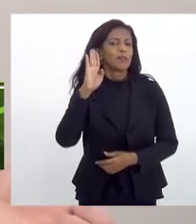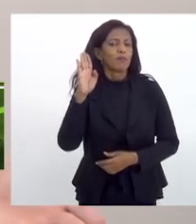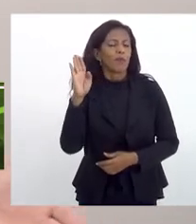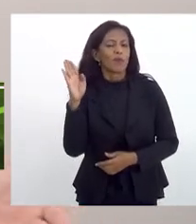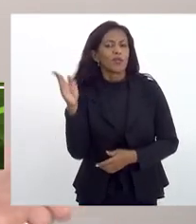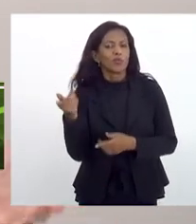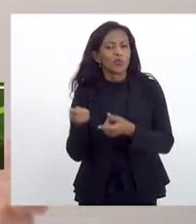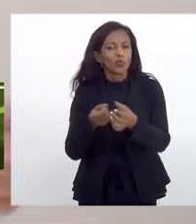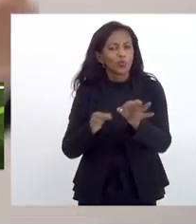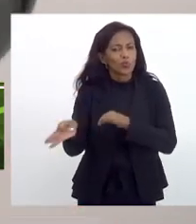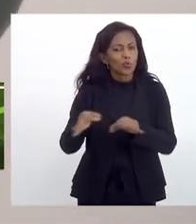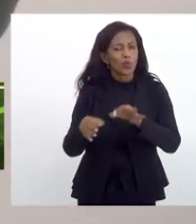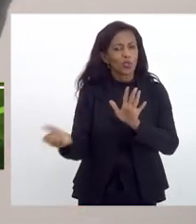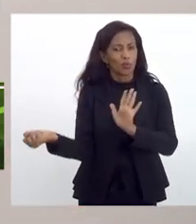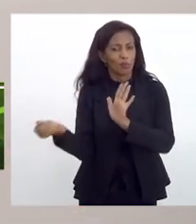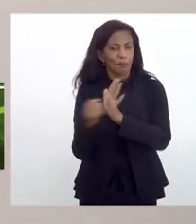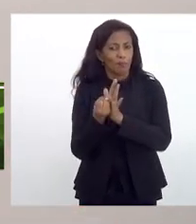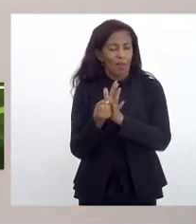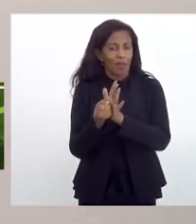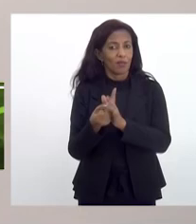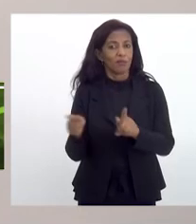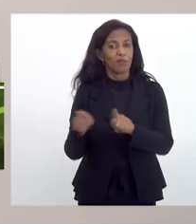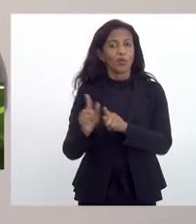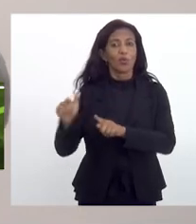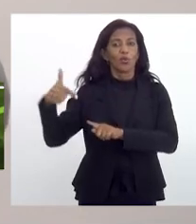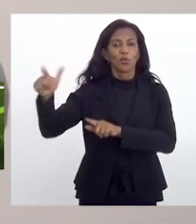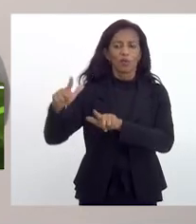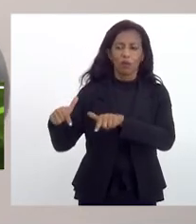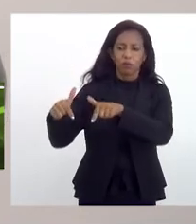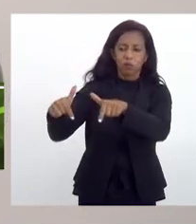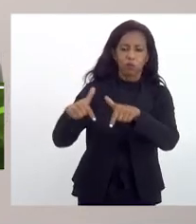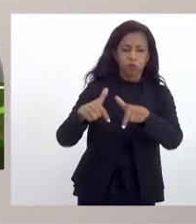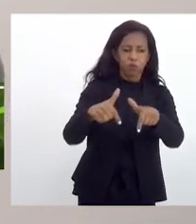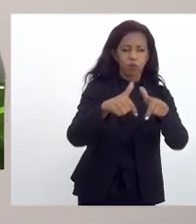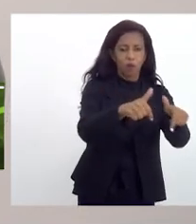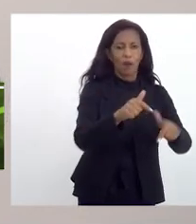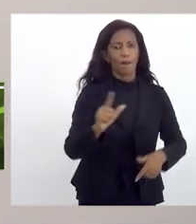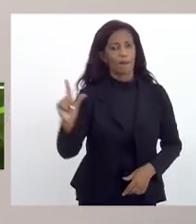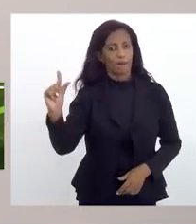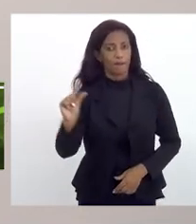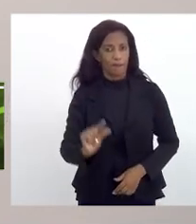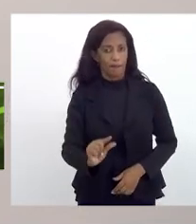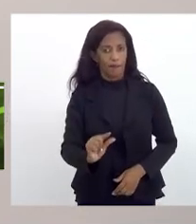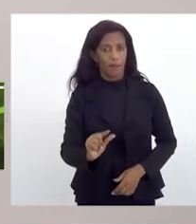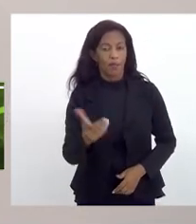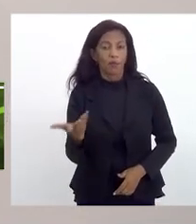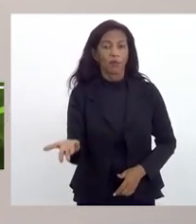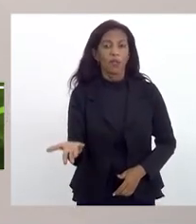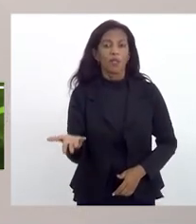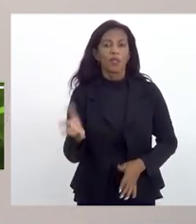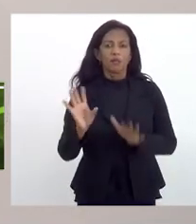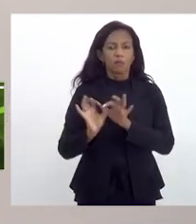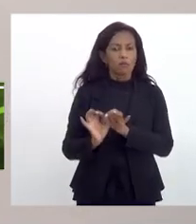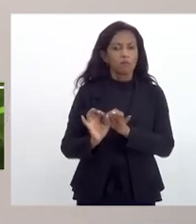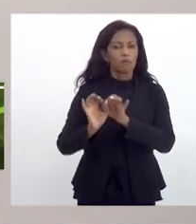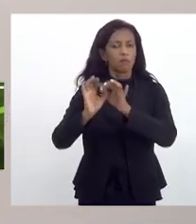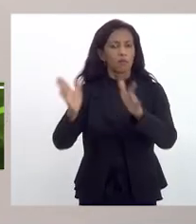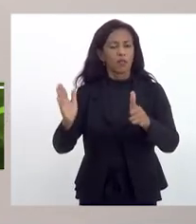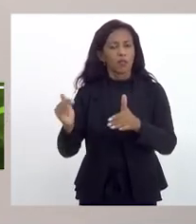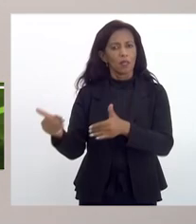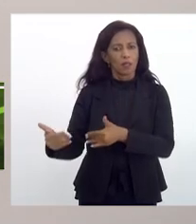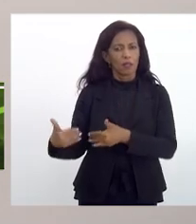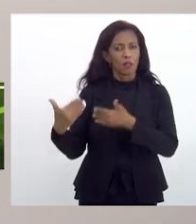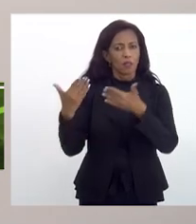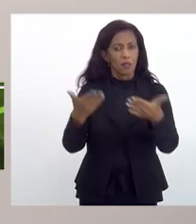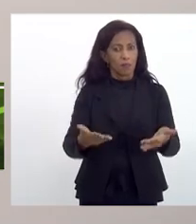indicar despesa de investimento e outras ações com valor pequeno que, em sendo autorizado e passando lá